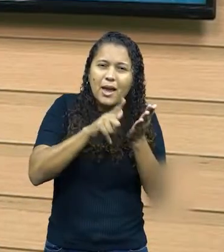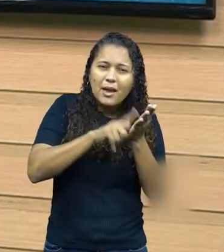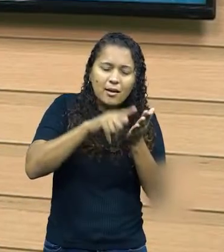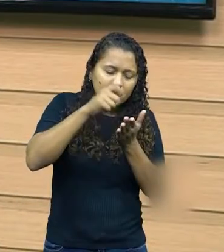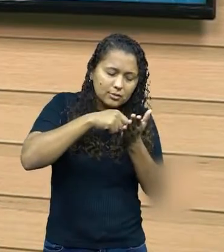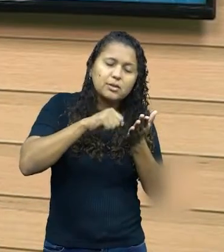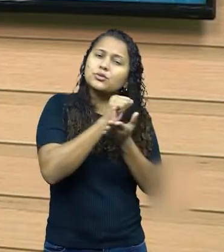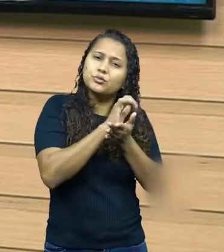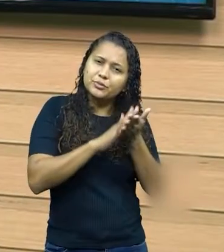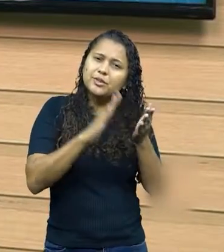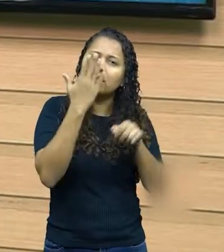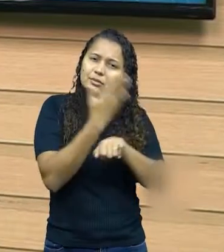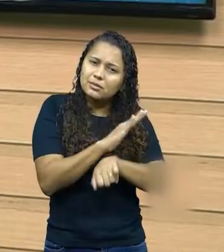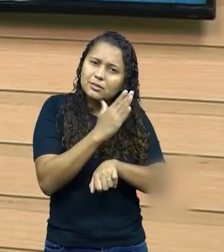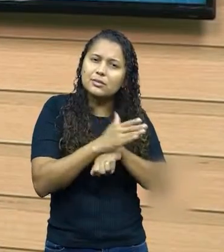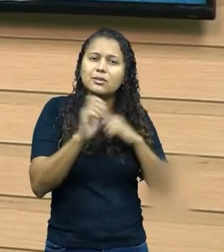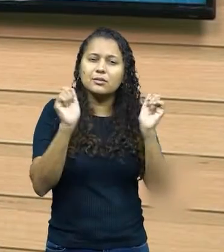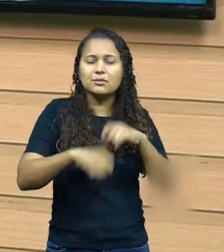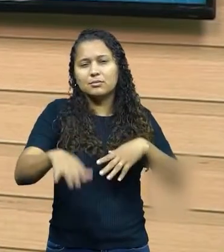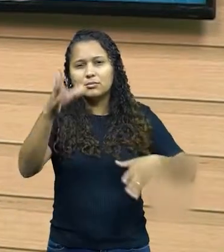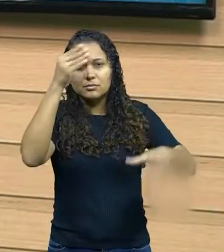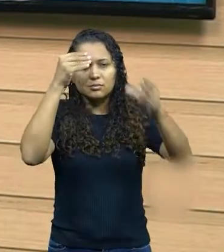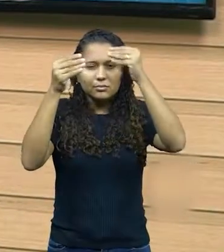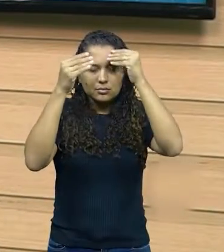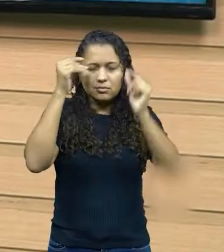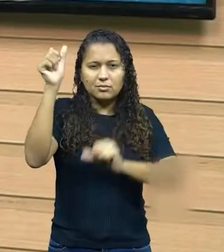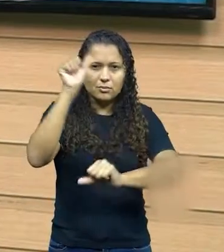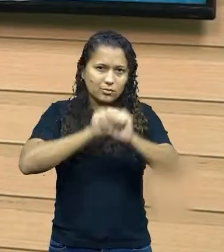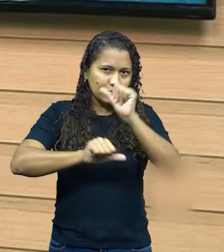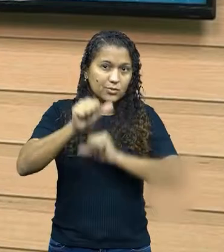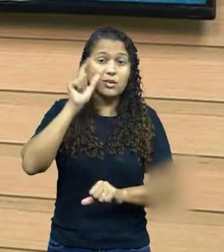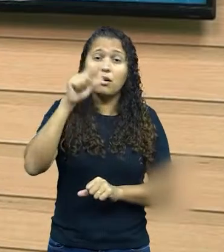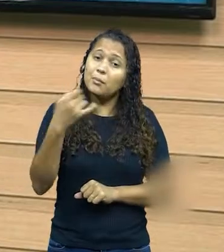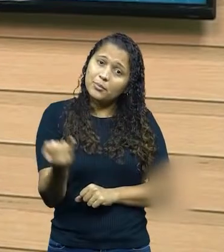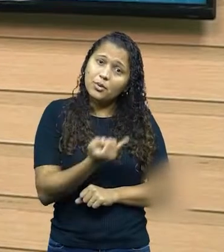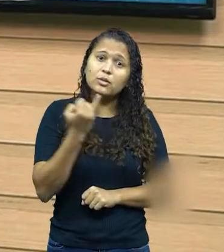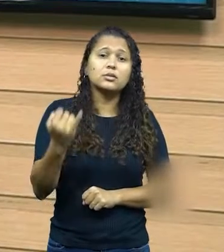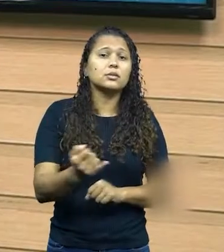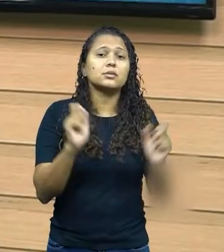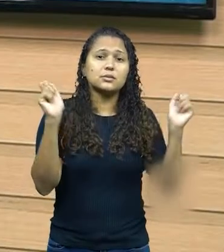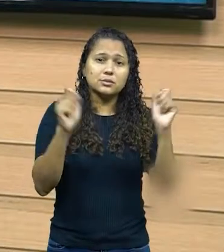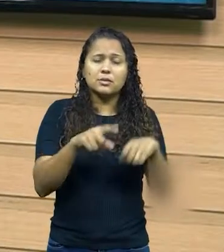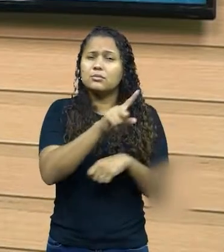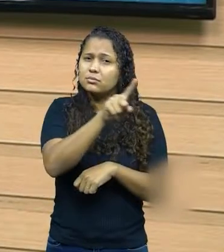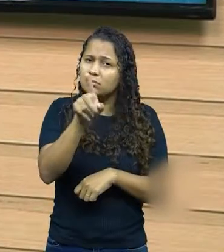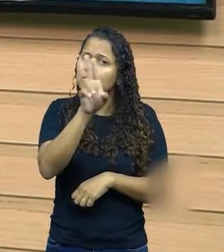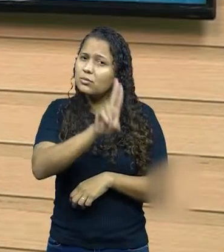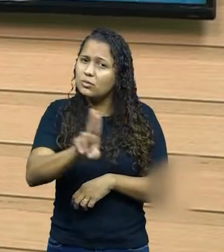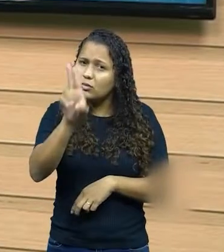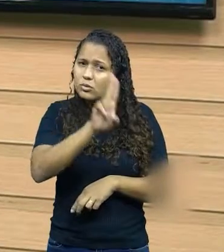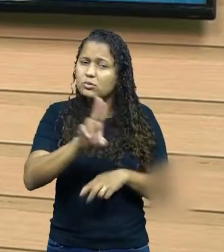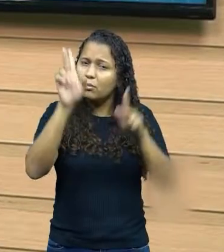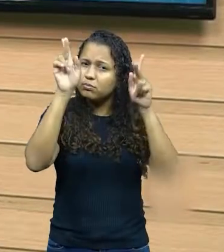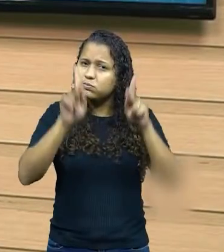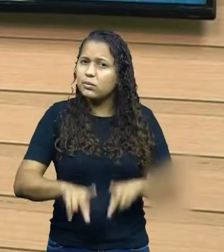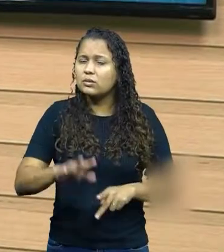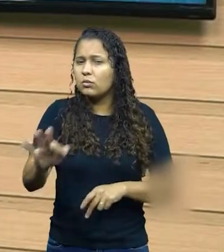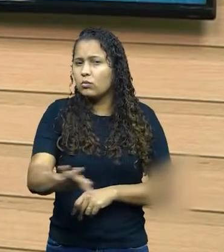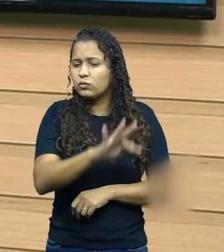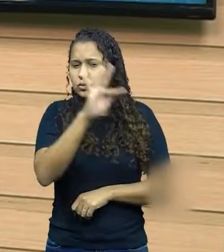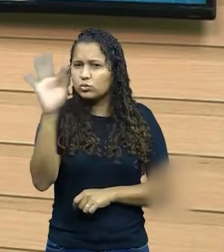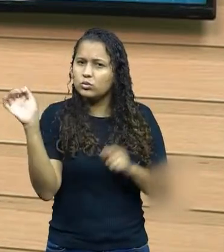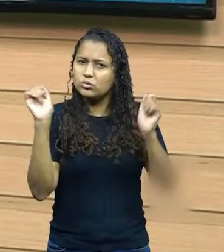papel, façam exercícios para fixar como fazer as conversões, porque é muito importante para que vocês utilizem esses